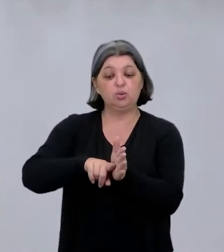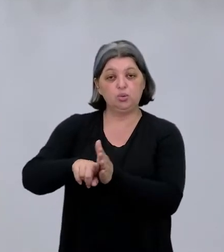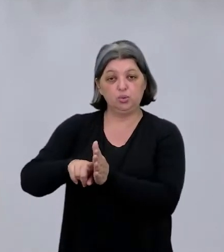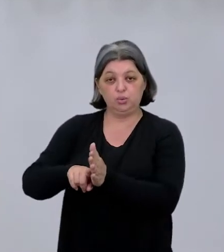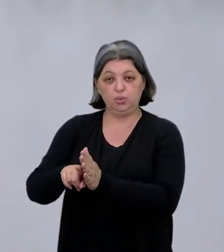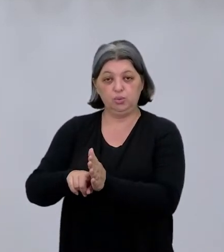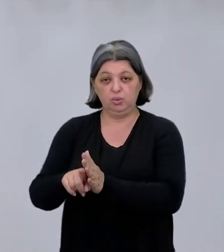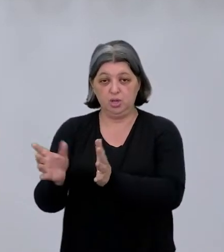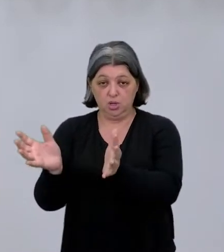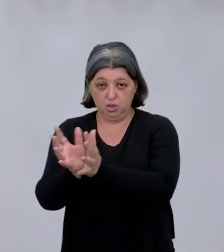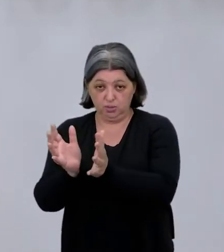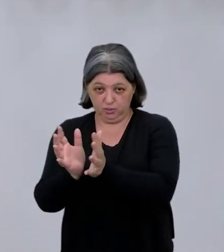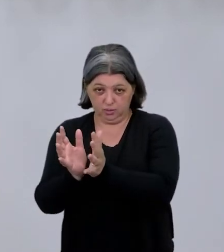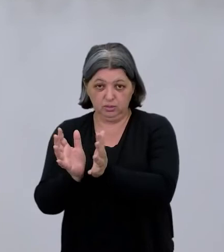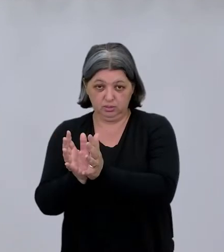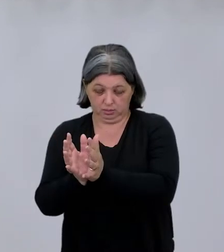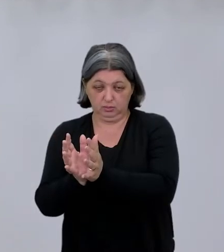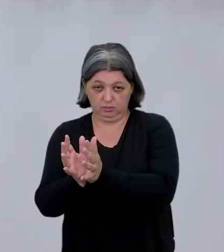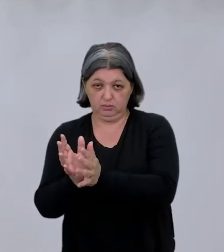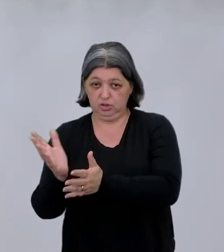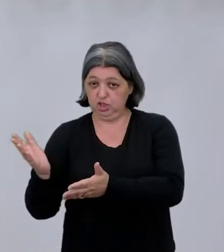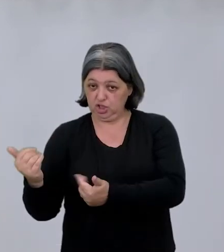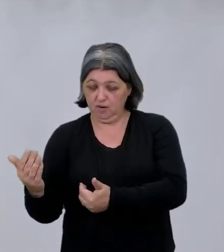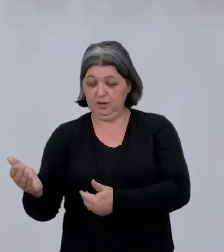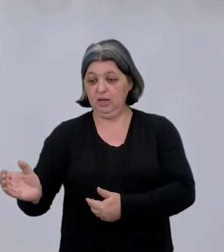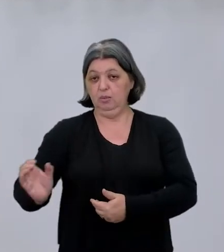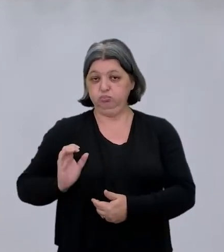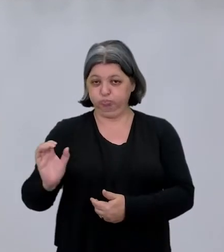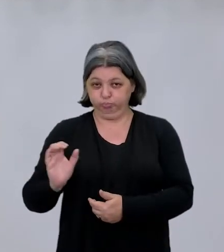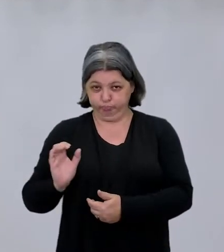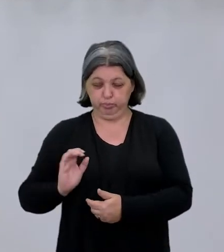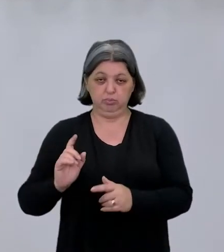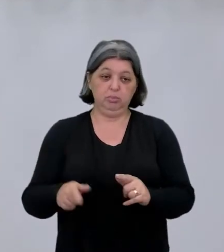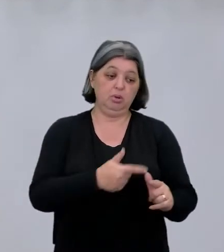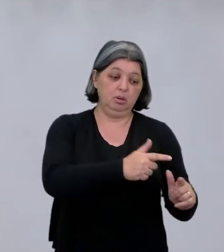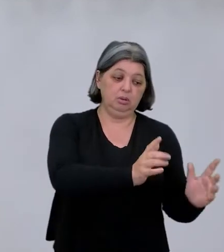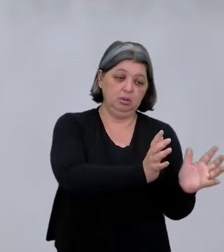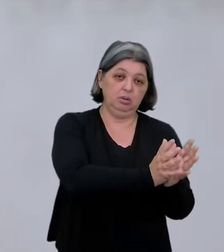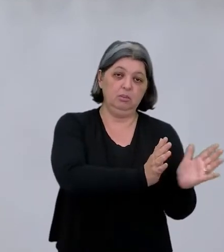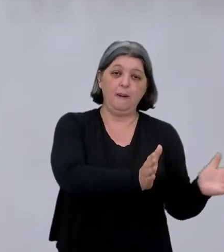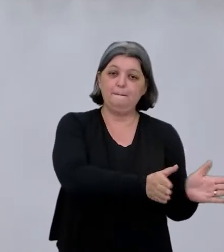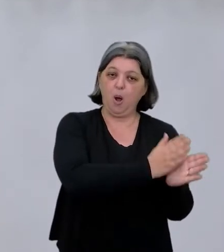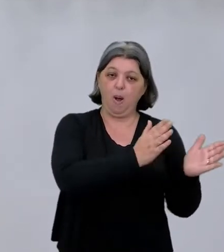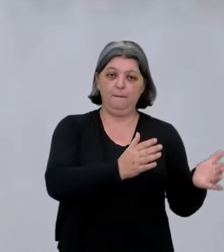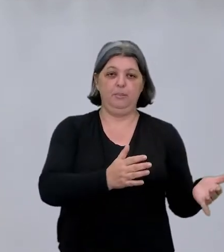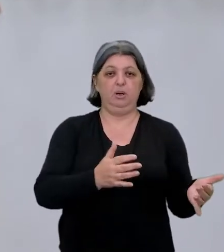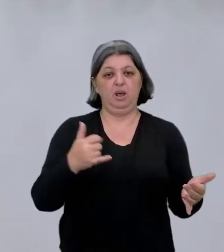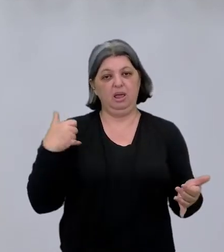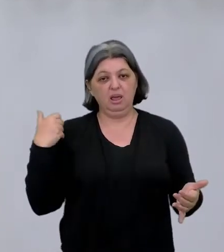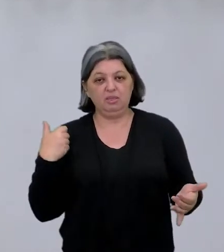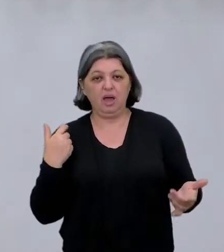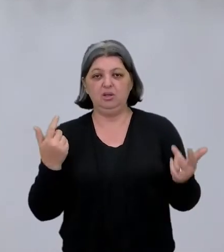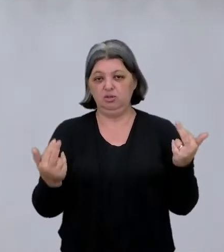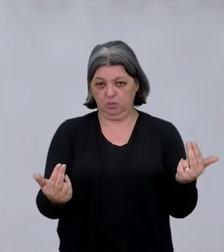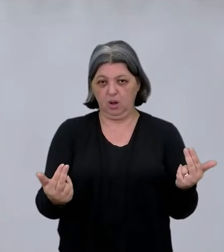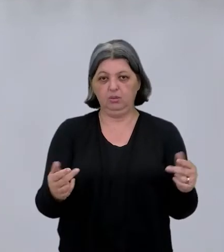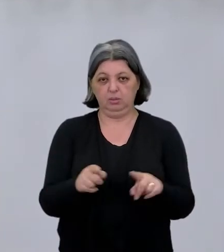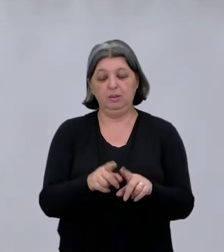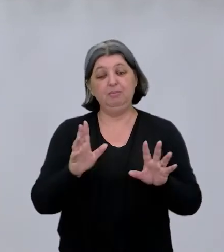grupo de jovens ricos e um grupo de jovens pobres. Mesma idade, mesma coisa, só com condições sociais